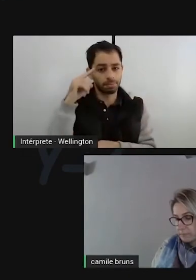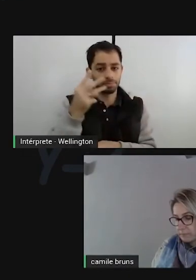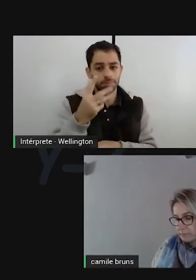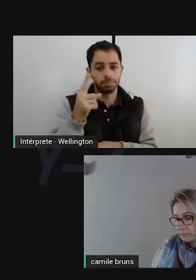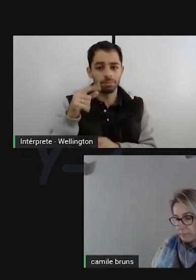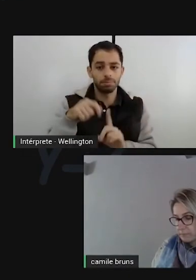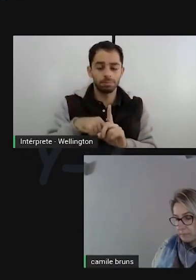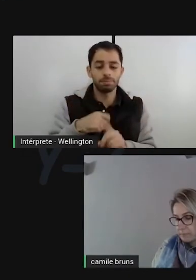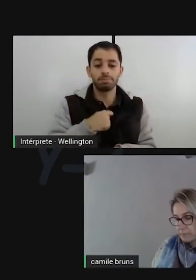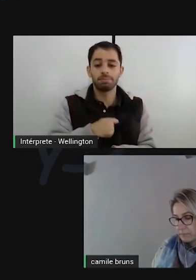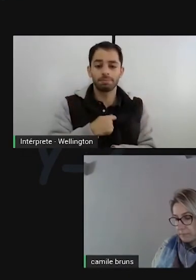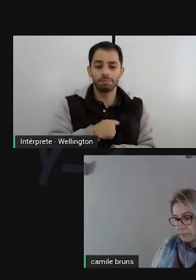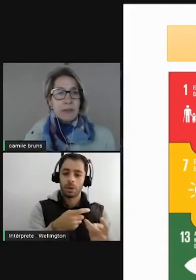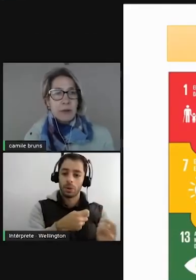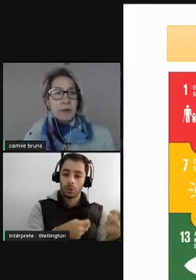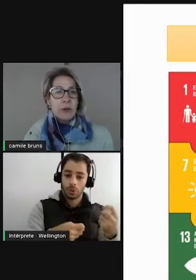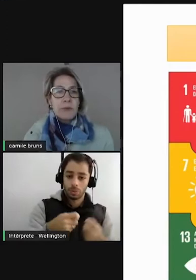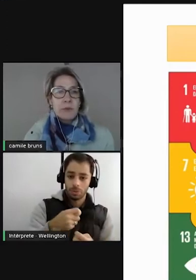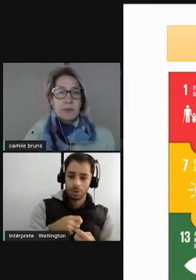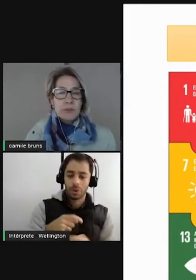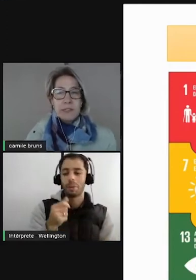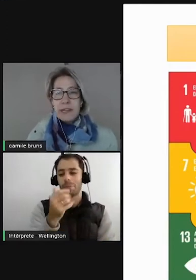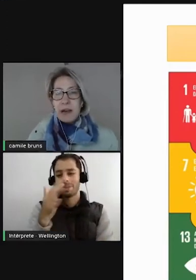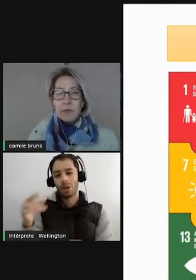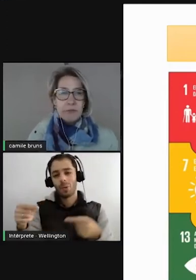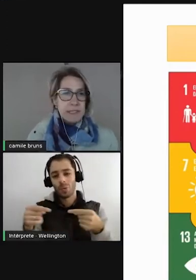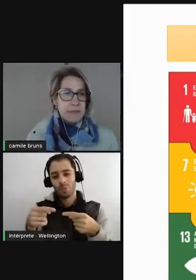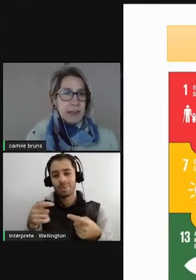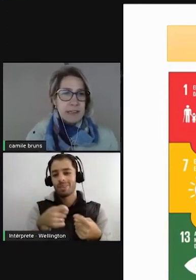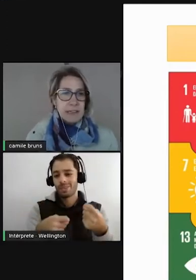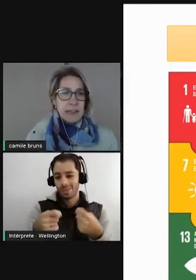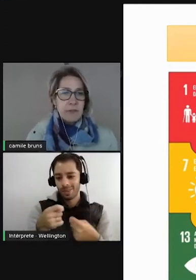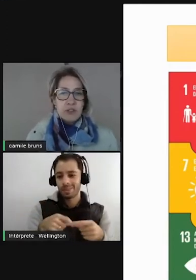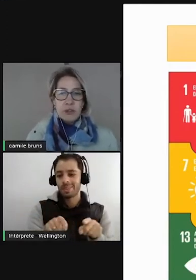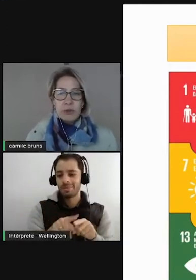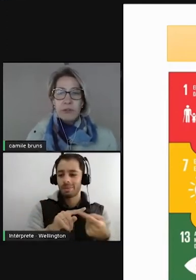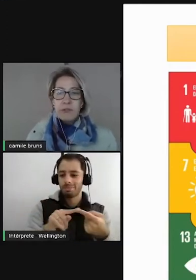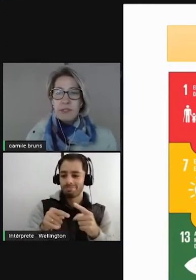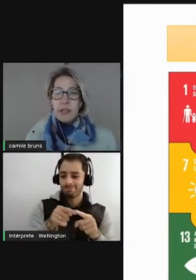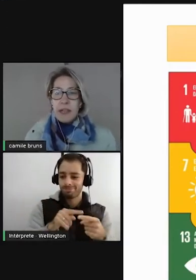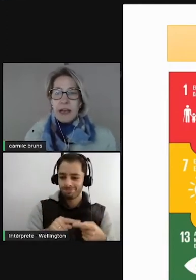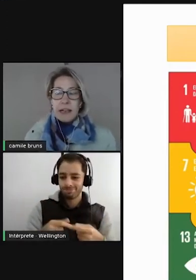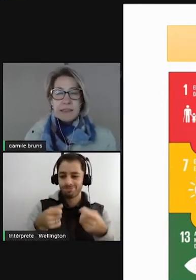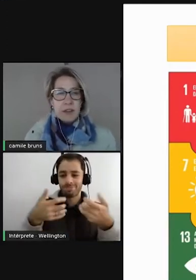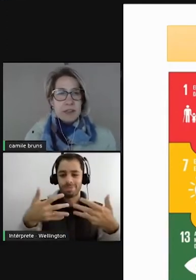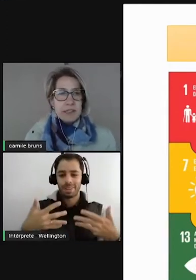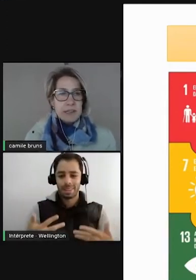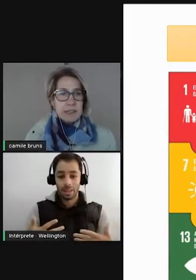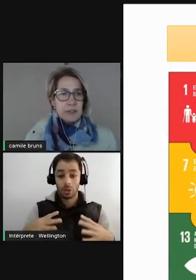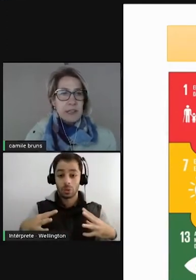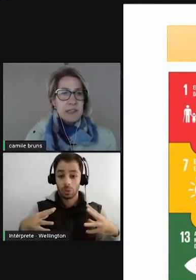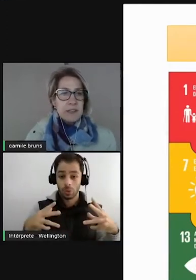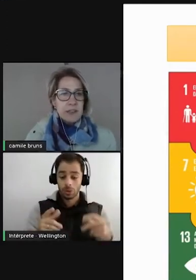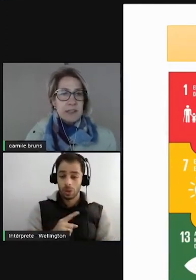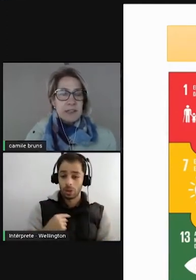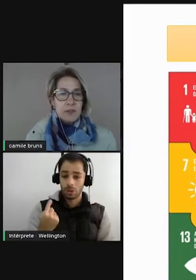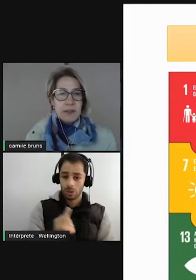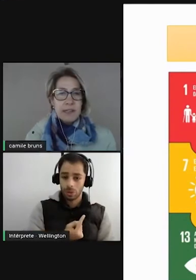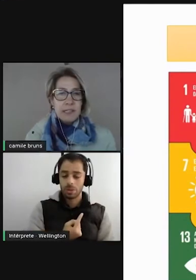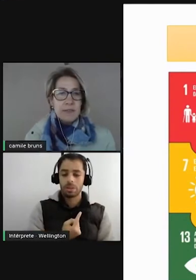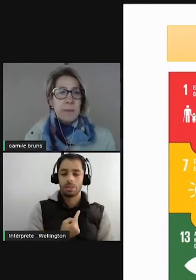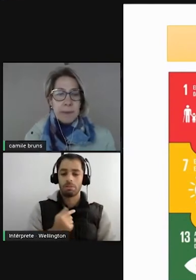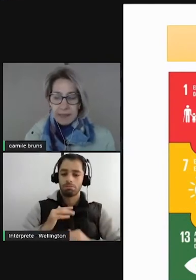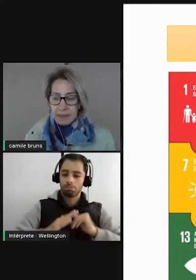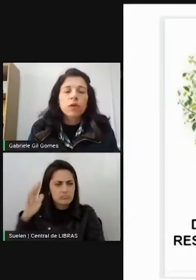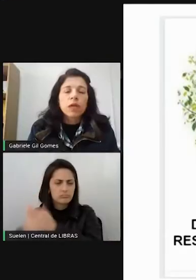como cadastro nos municípios e o estado assim como a comprovação de registro da empresa em órgãos federais também